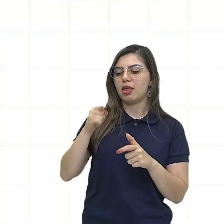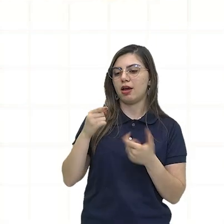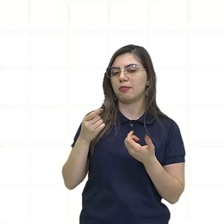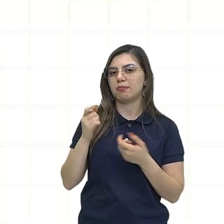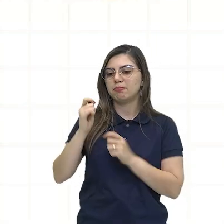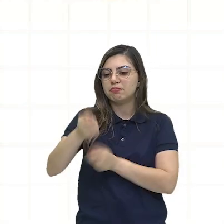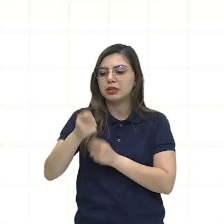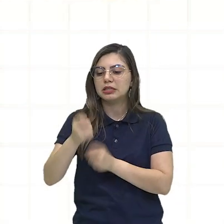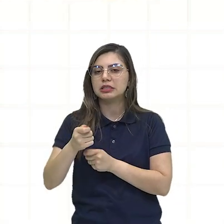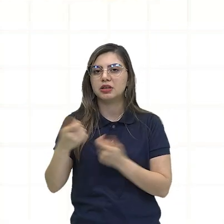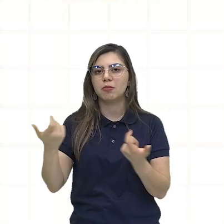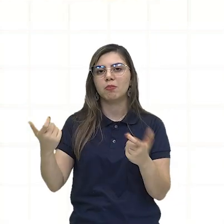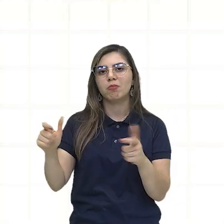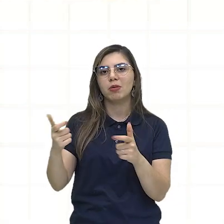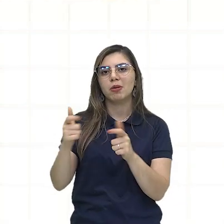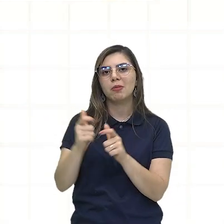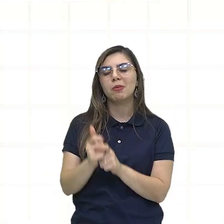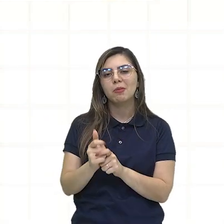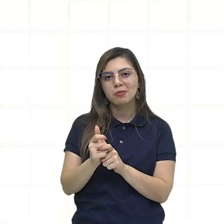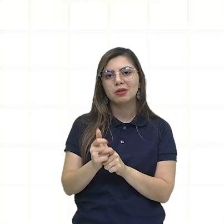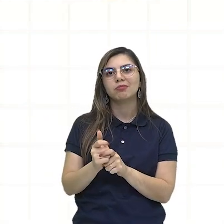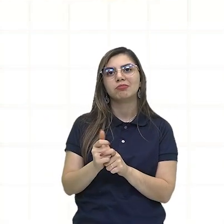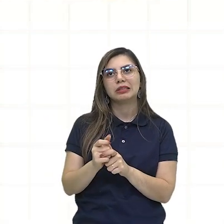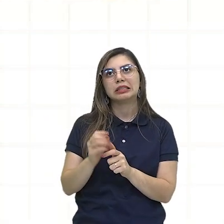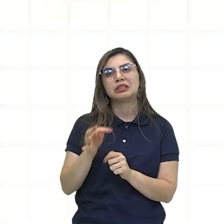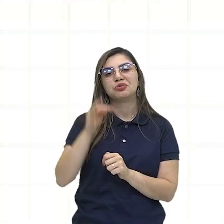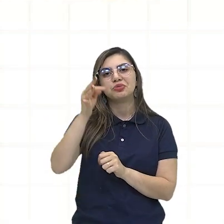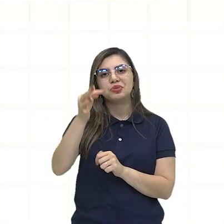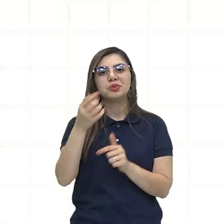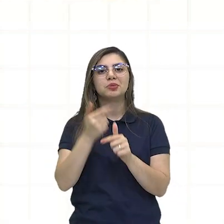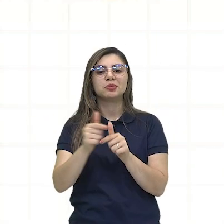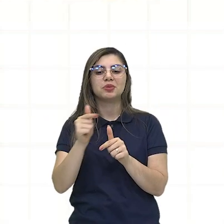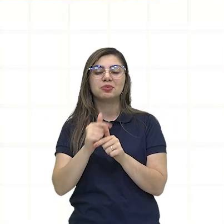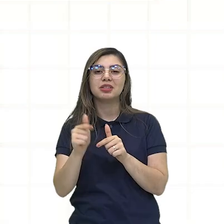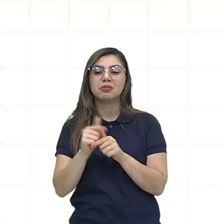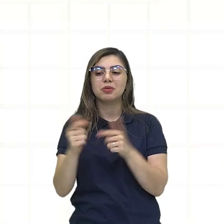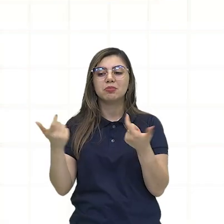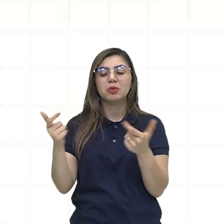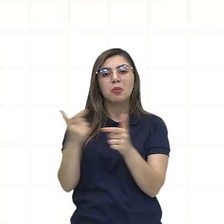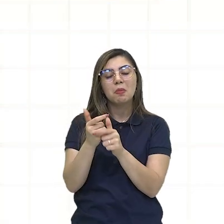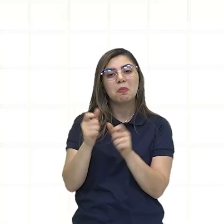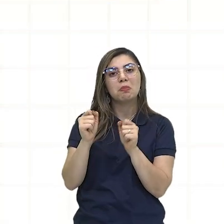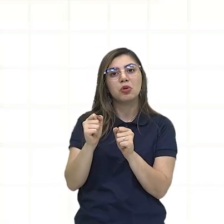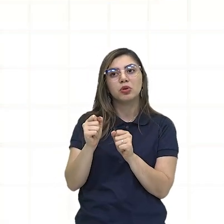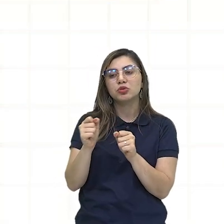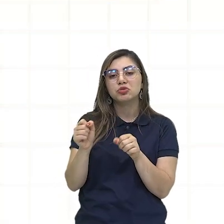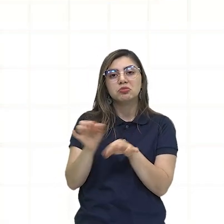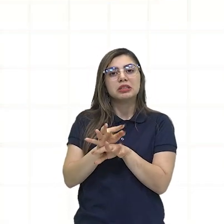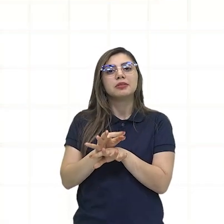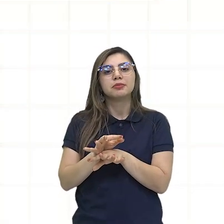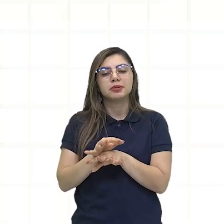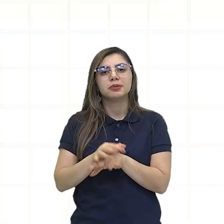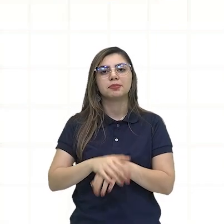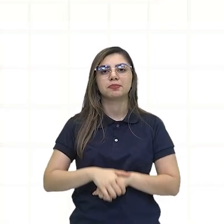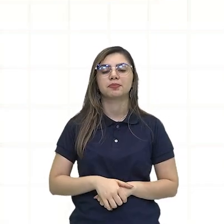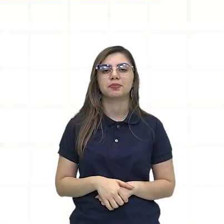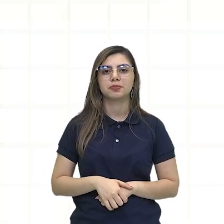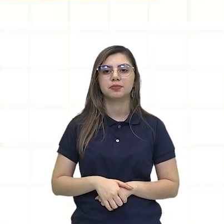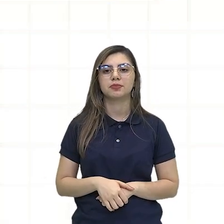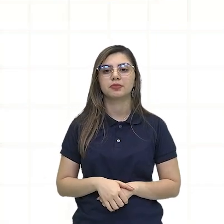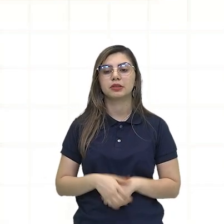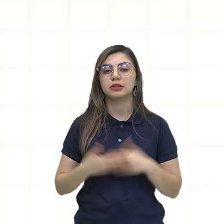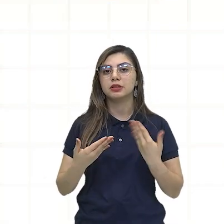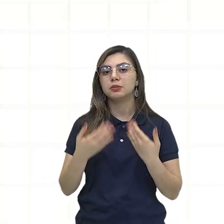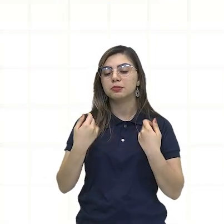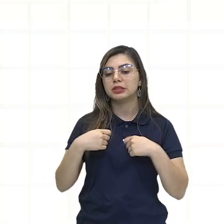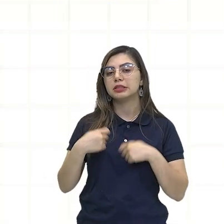peixes foram retirados muito cedo, né? Ou seja, antes do período que eles estivessem com